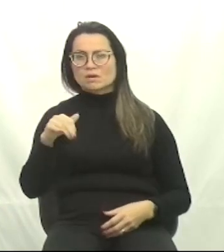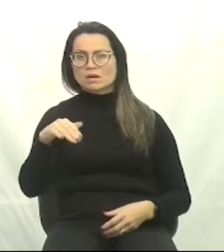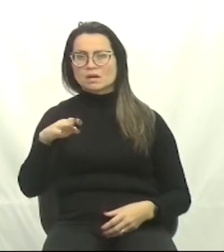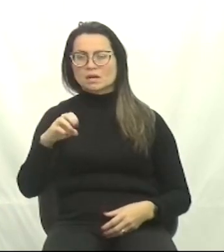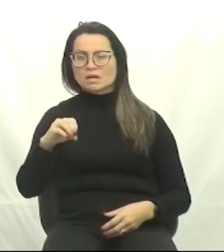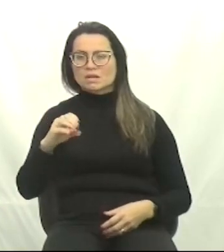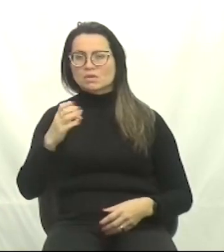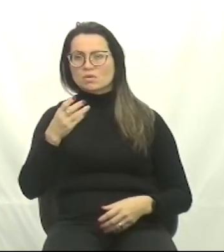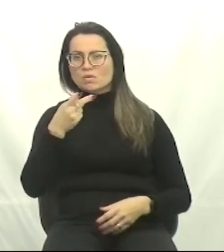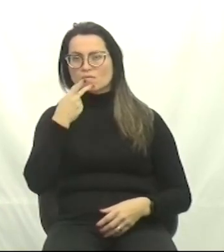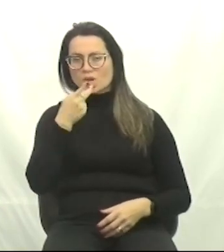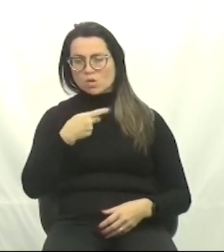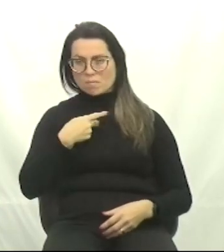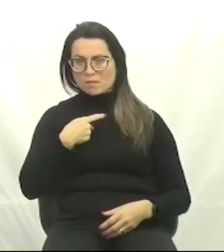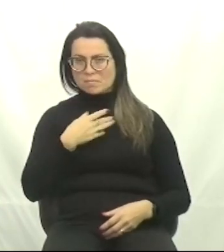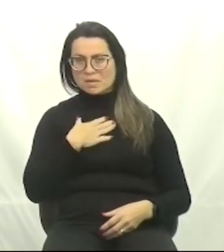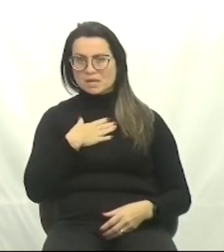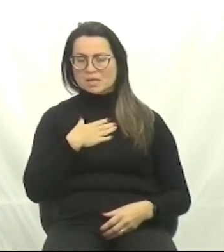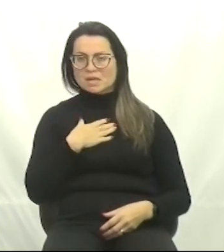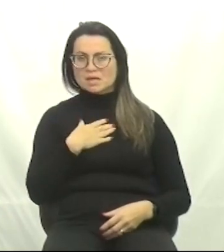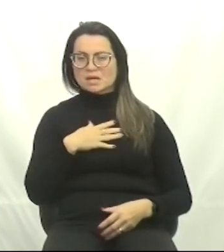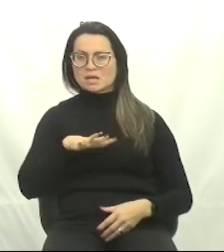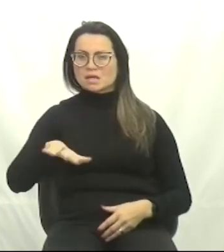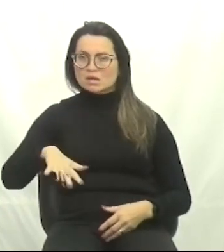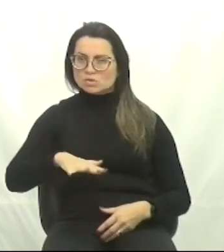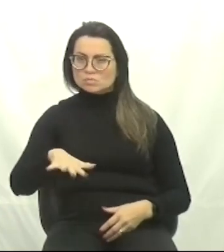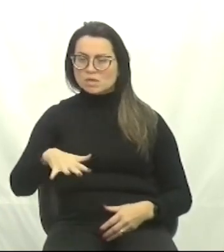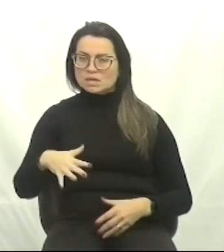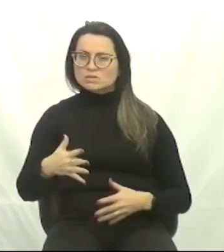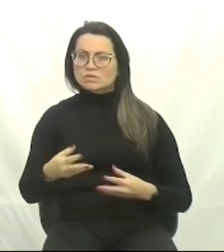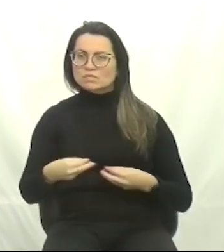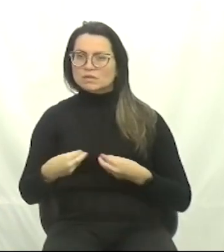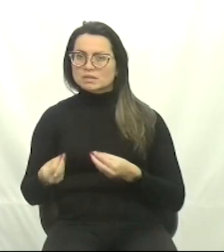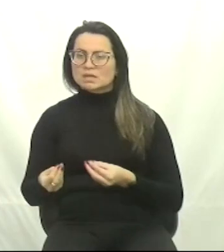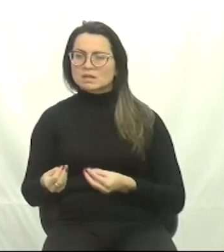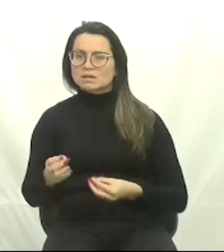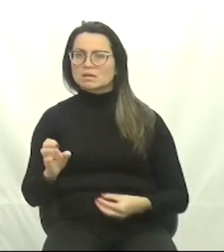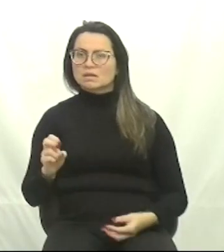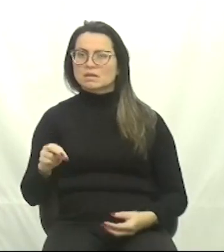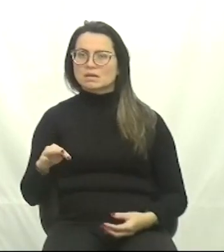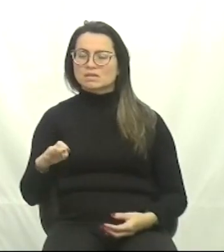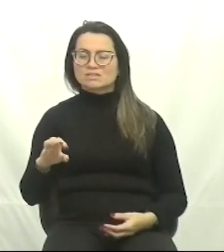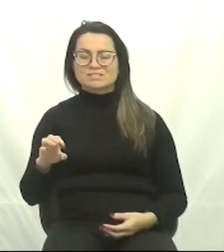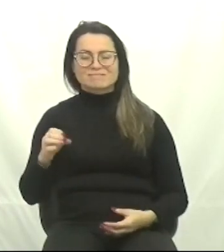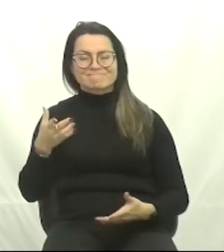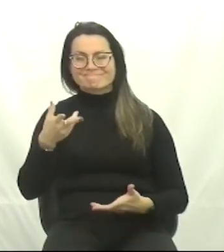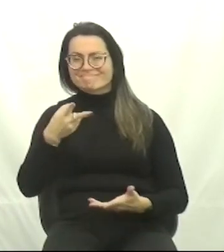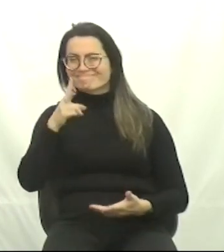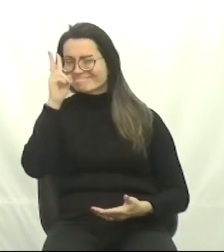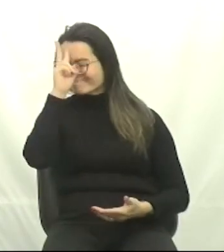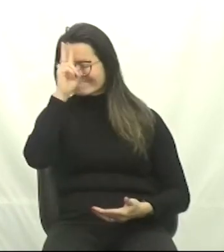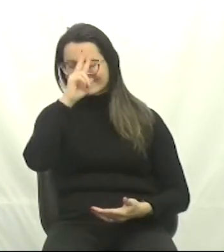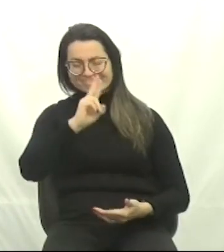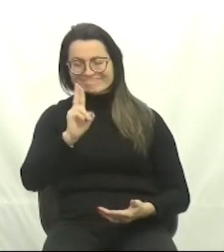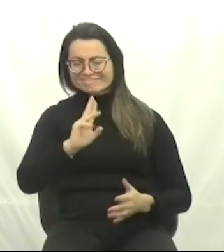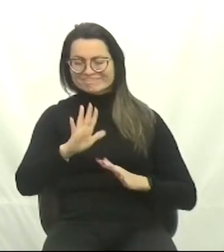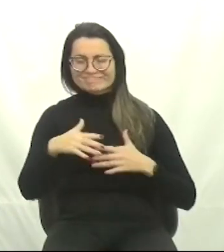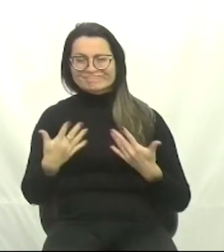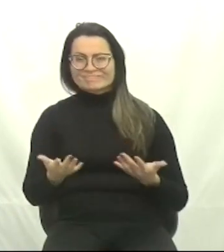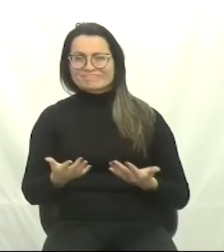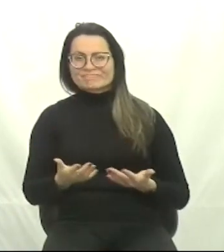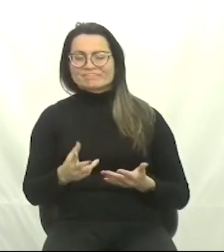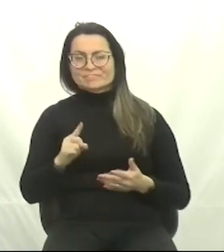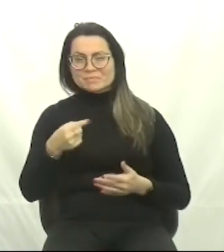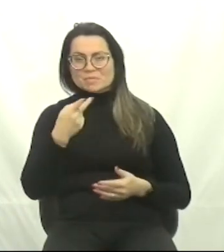que aquele espaço foi concedido por uma entidade que agora, infelizmente, eu não estou me lembrando qual a entidade que foi